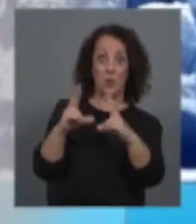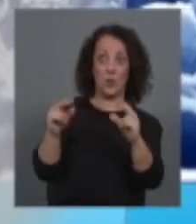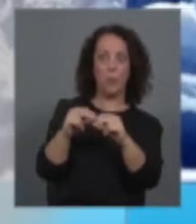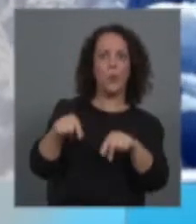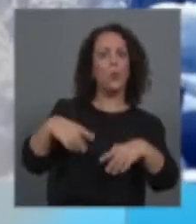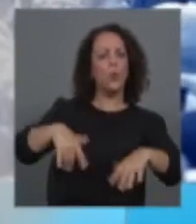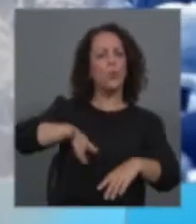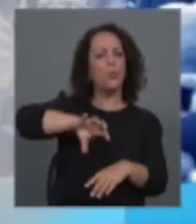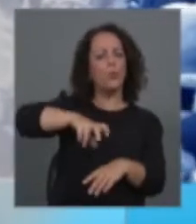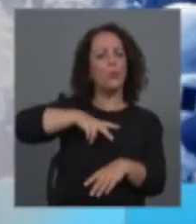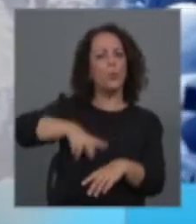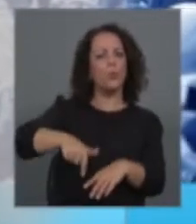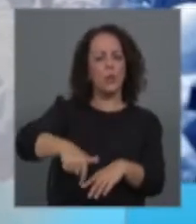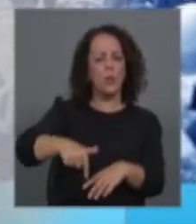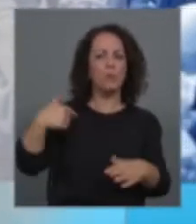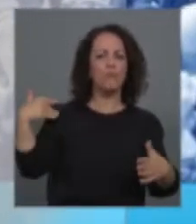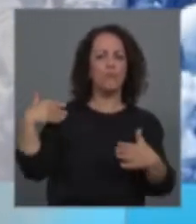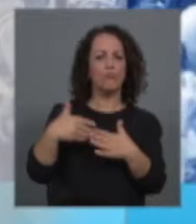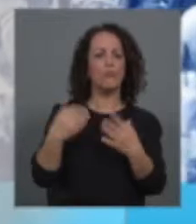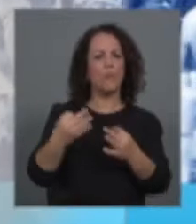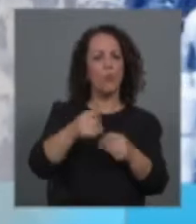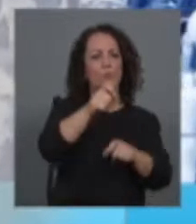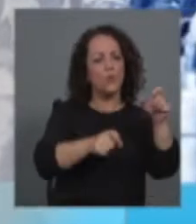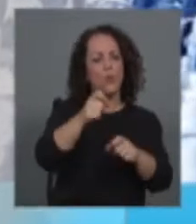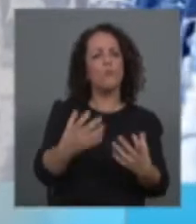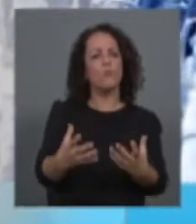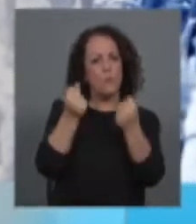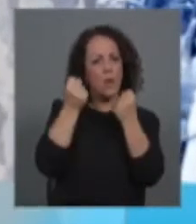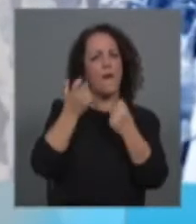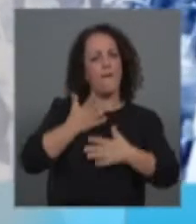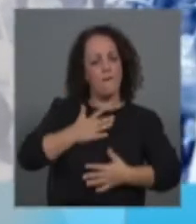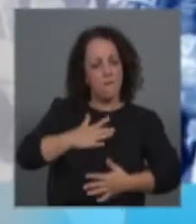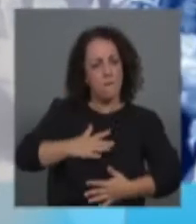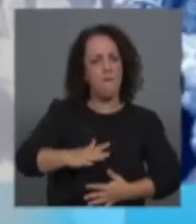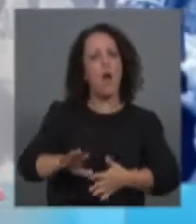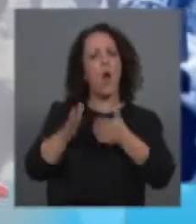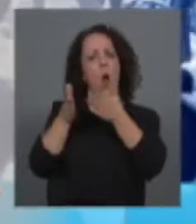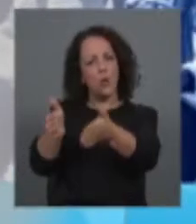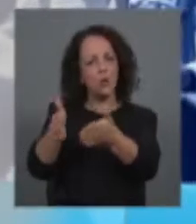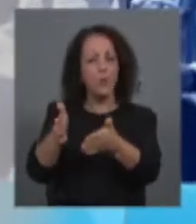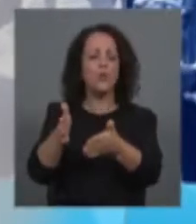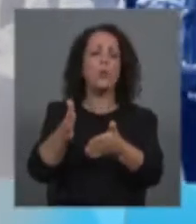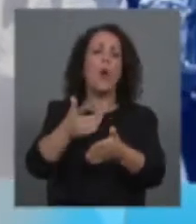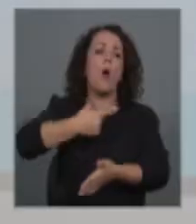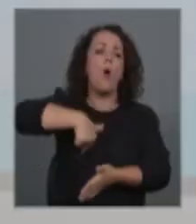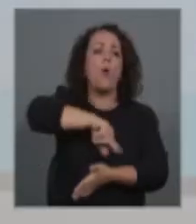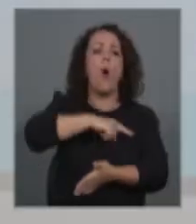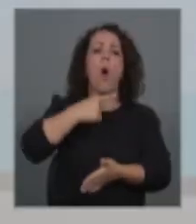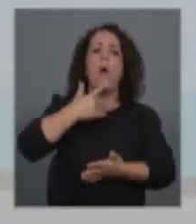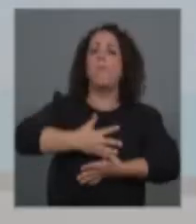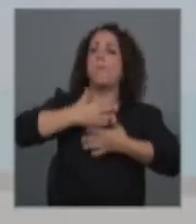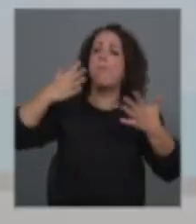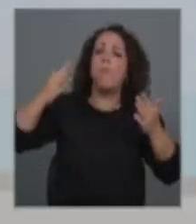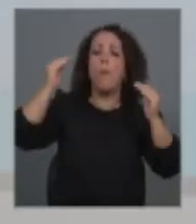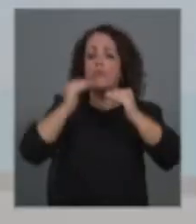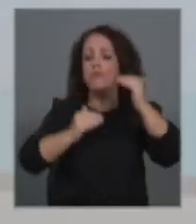e que tem ajudado, os nossos benfeitores têm ajudado e querem continuar a ajudar o Líbano dentro das nossas possibilidades, como é óbvio.